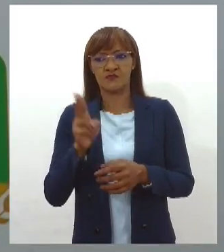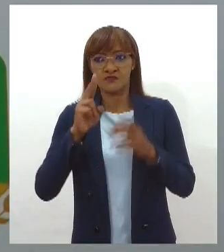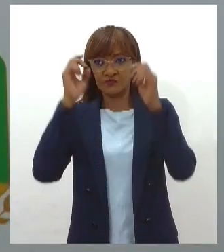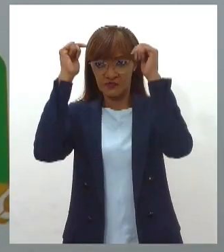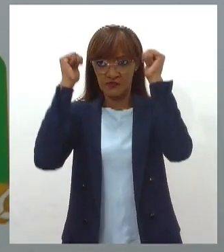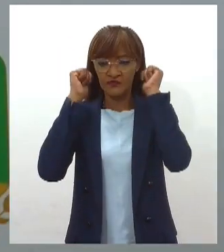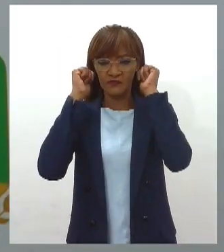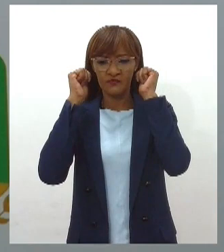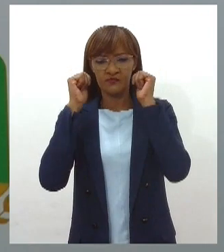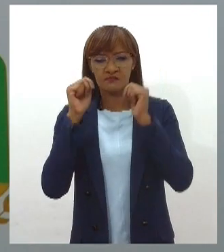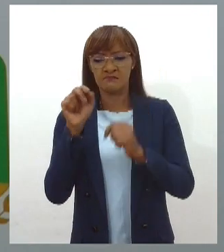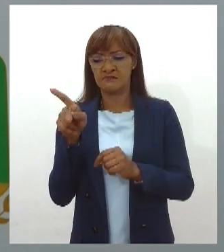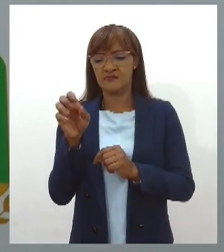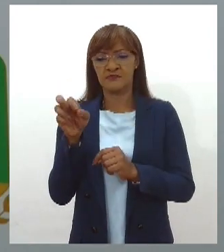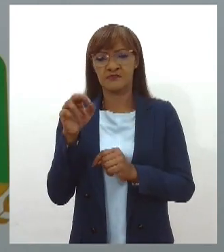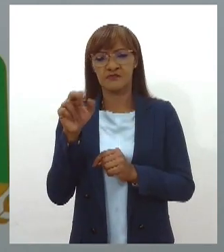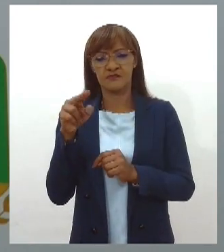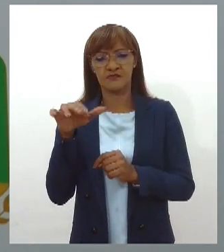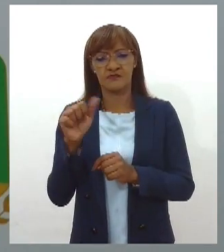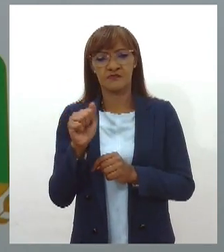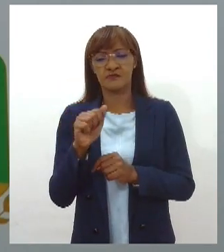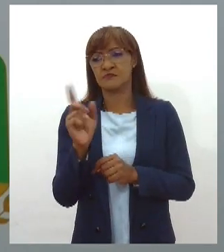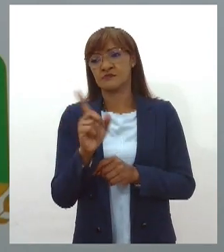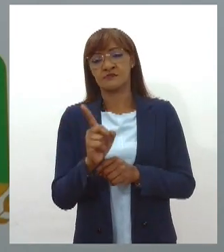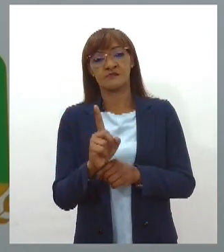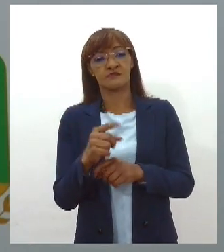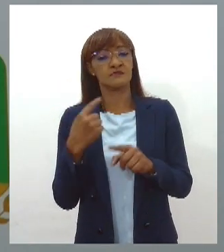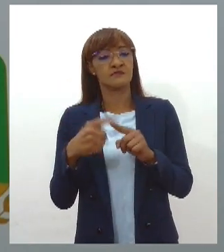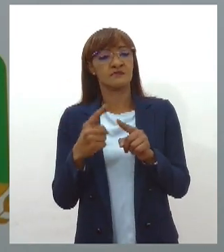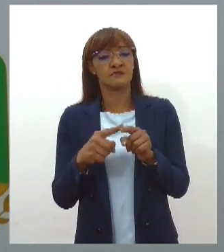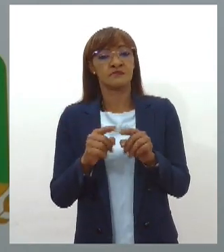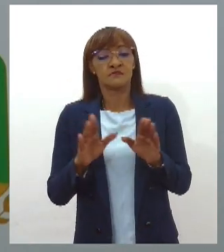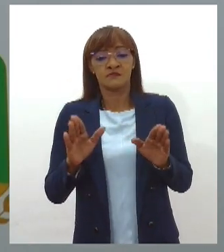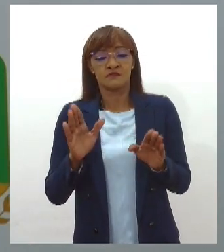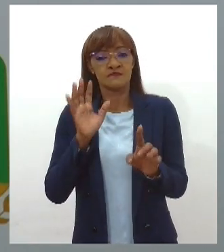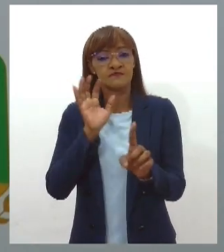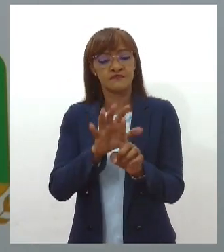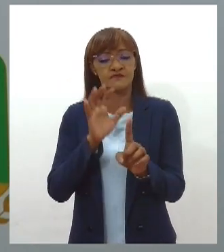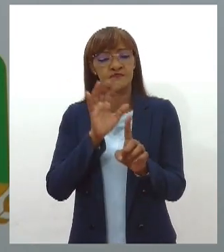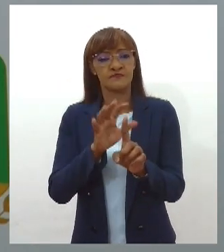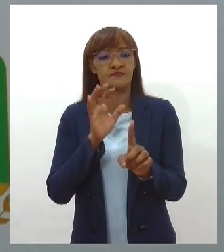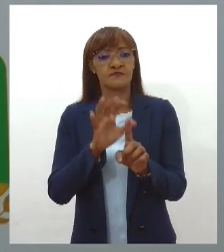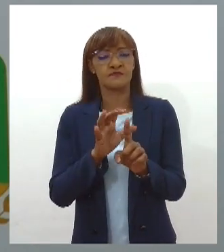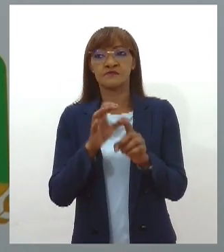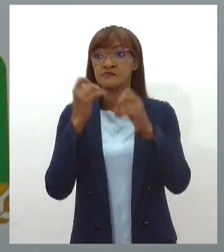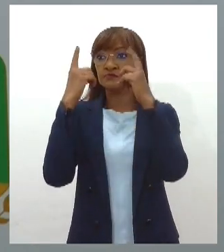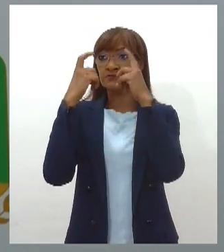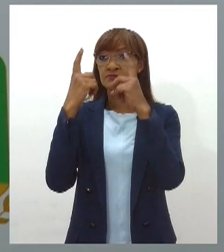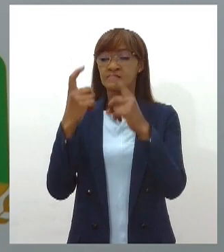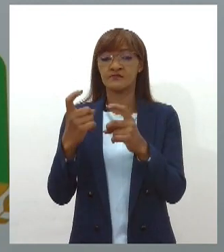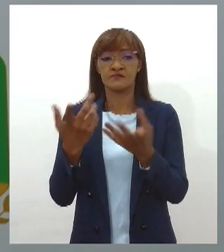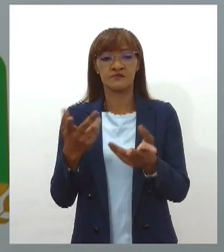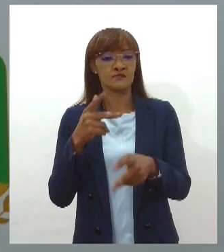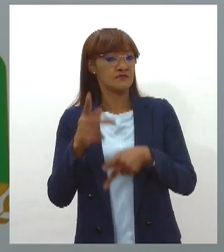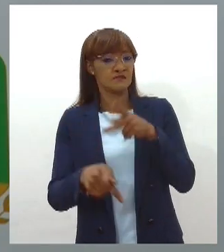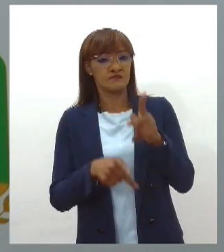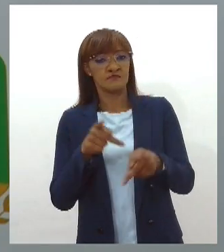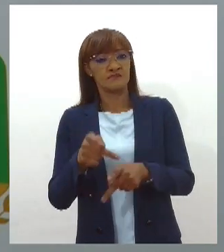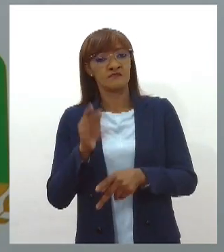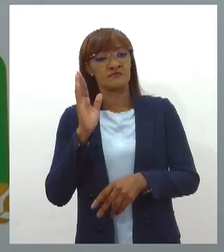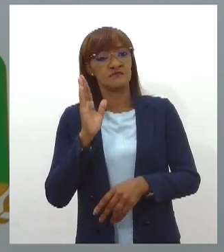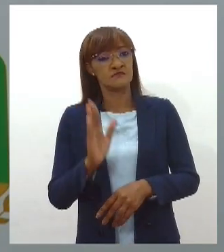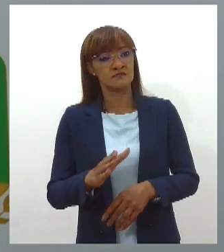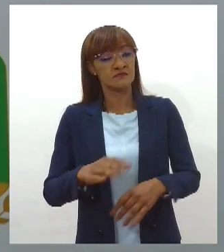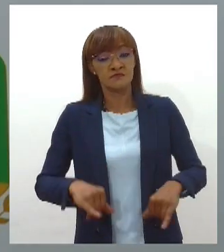o perigo dessa fala é porque estimula violência a uma população que já é a mais vulnerabilizada, que